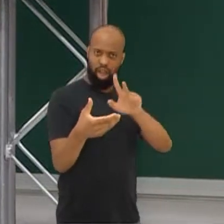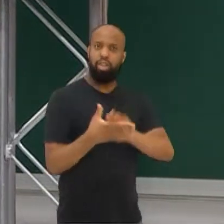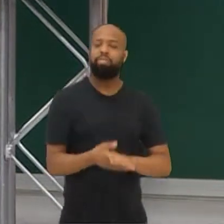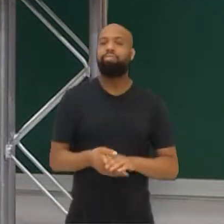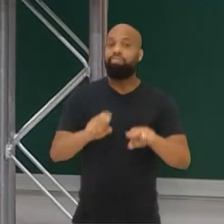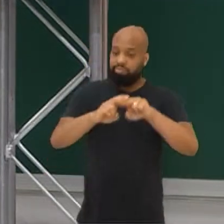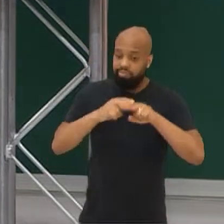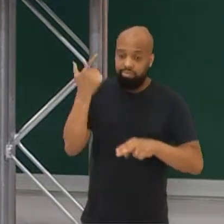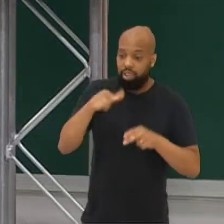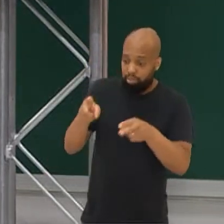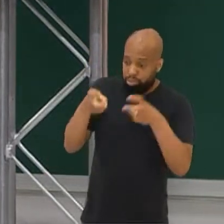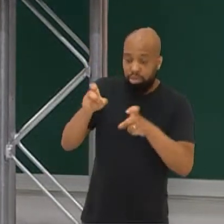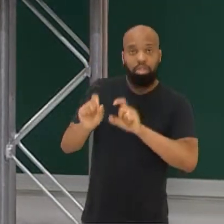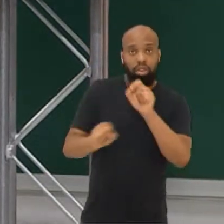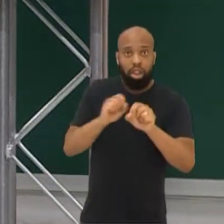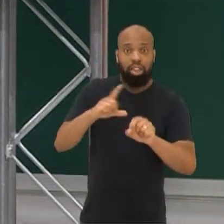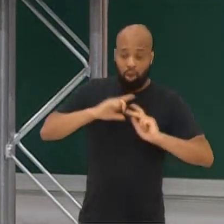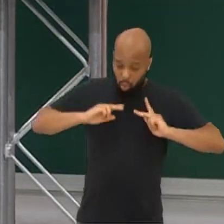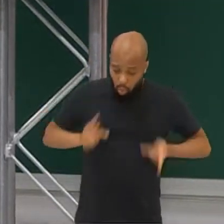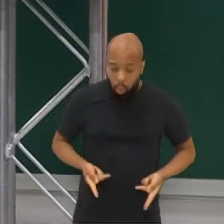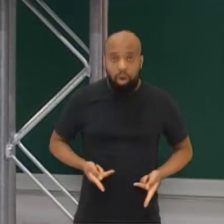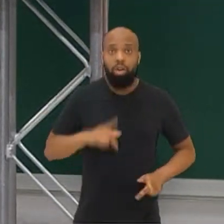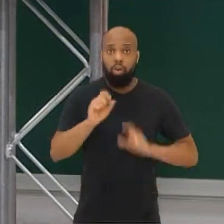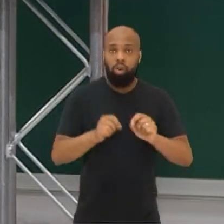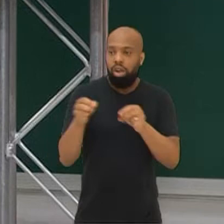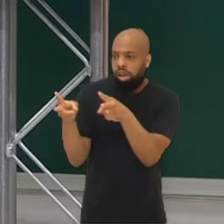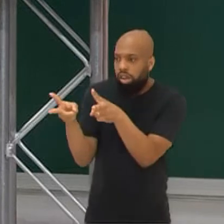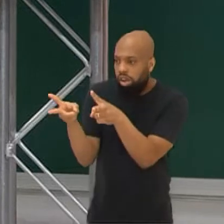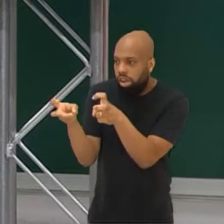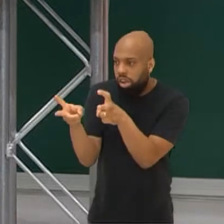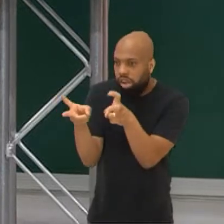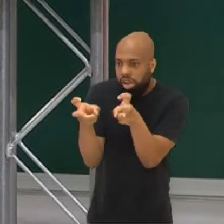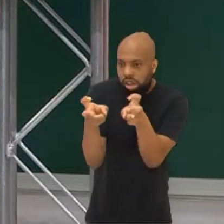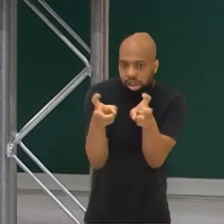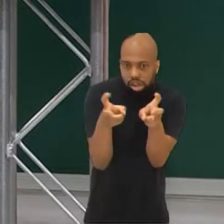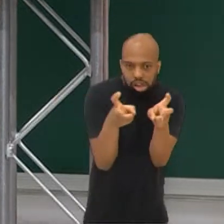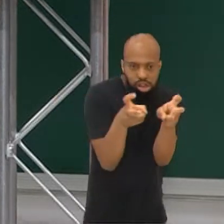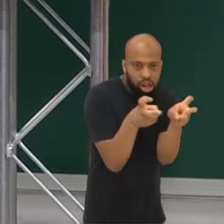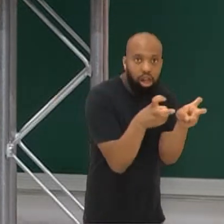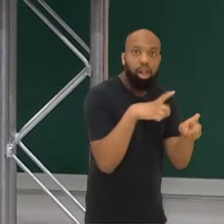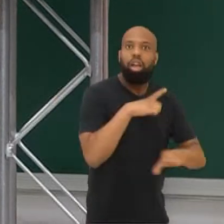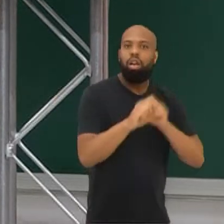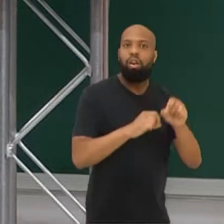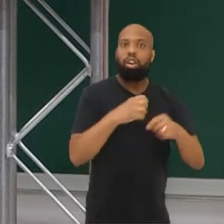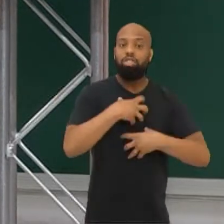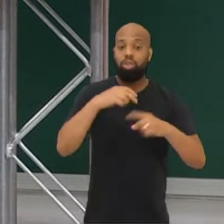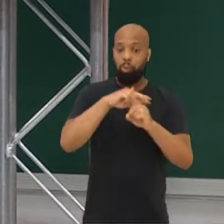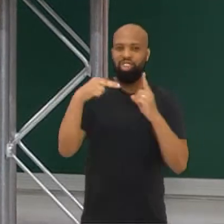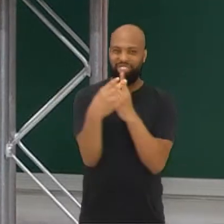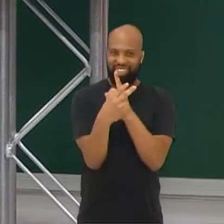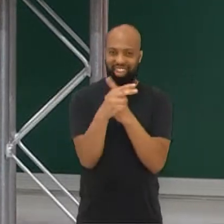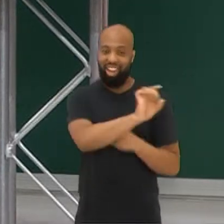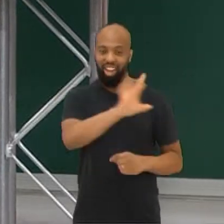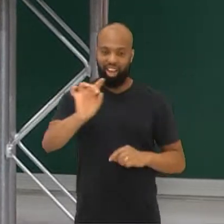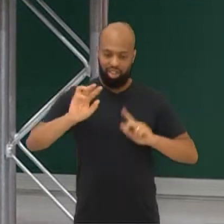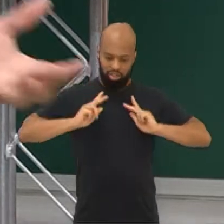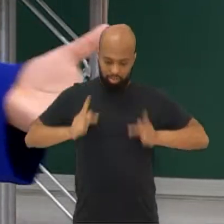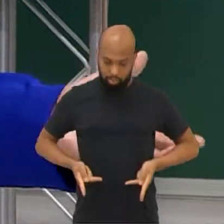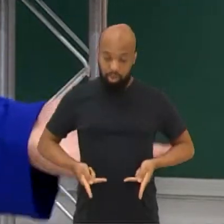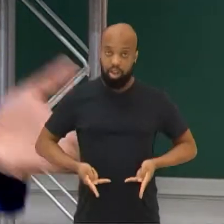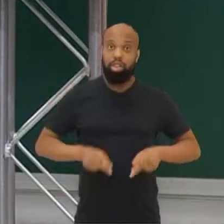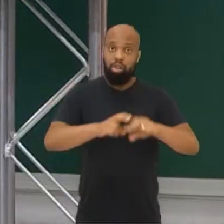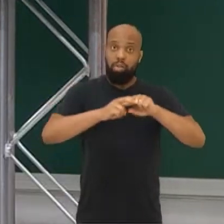gente percebe que o ser humano, ele observa o objeto, ele tem um ponto de vista. Então, por isso que, por exemplo,